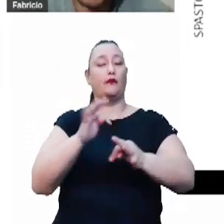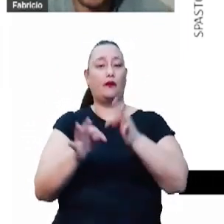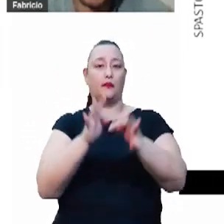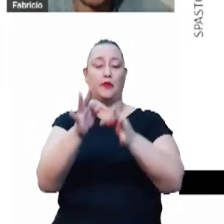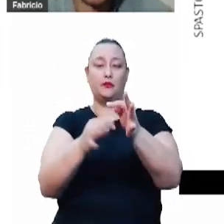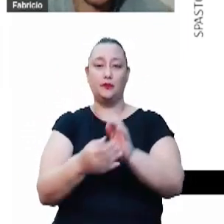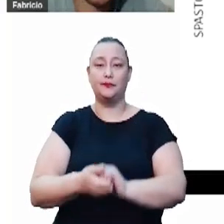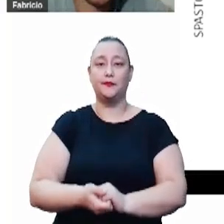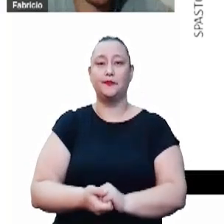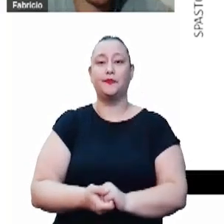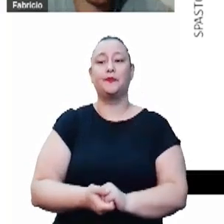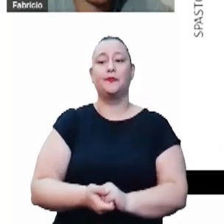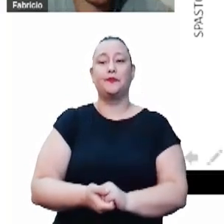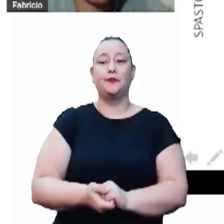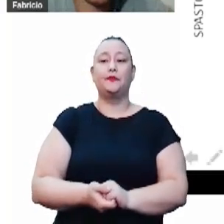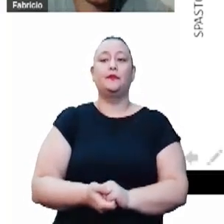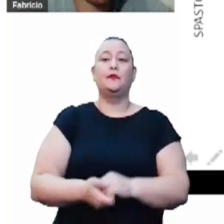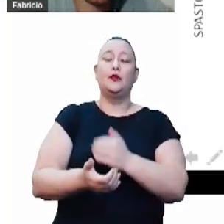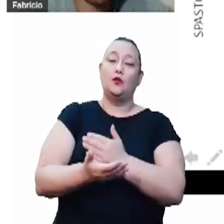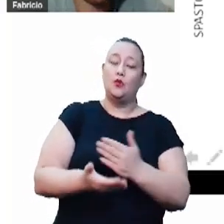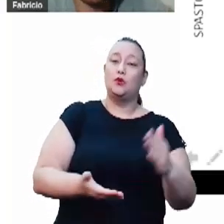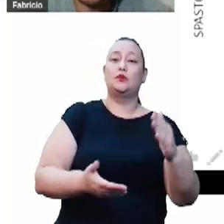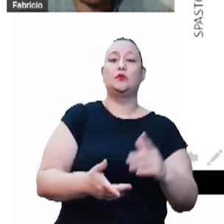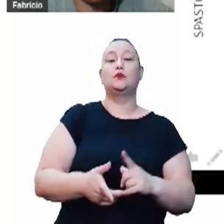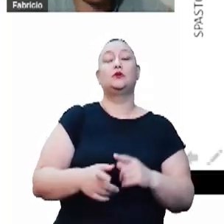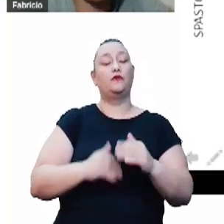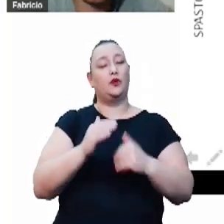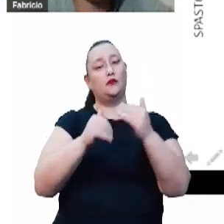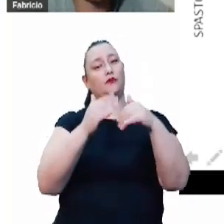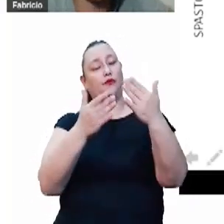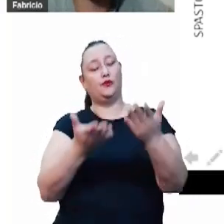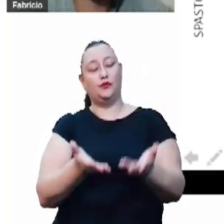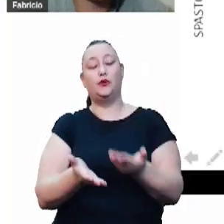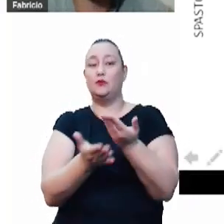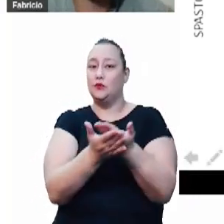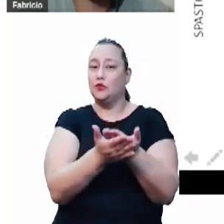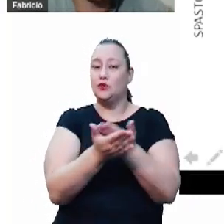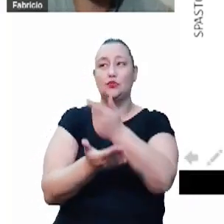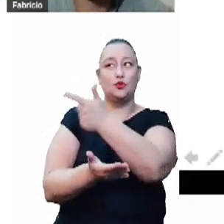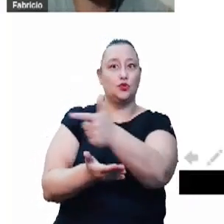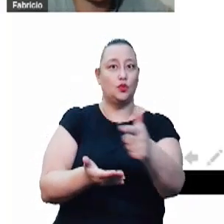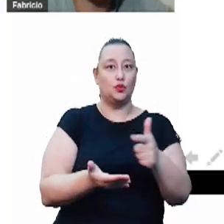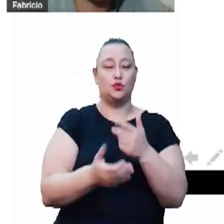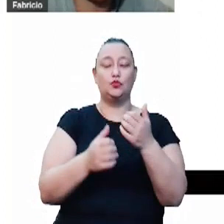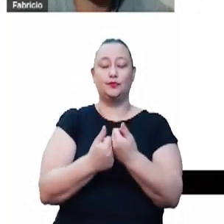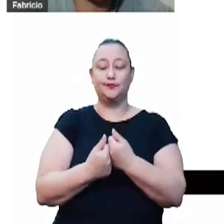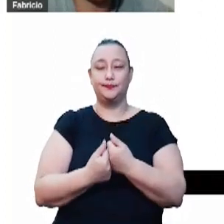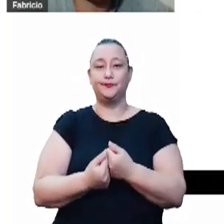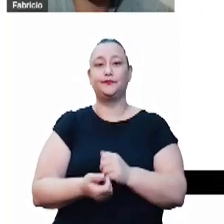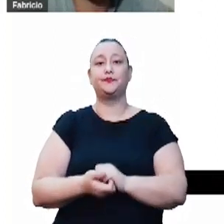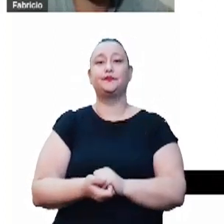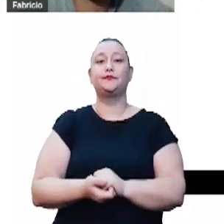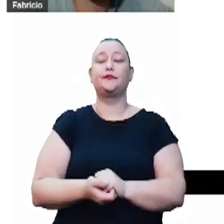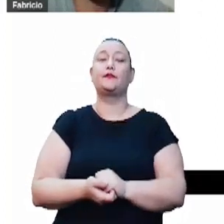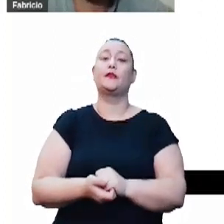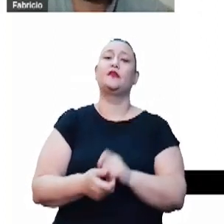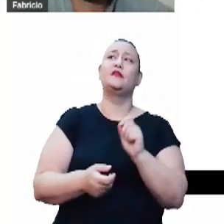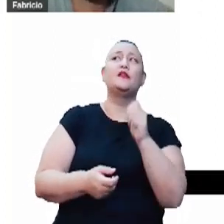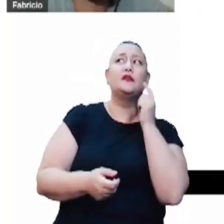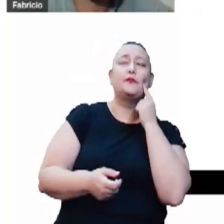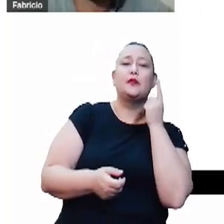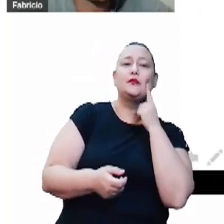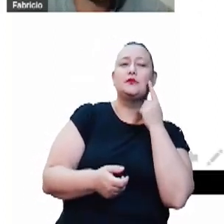mais, né? E aí, enquanto isso, a ciência vai evoluindo com os ensaios clínicos, que são os estudos realizados. Então, o que a gente